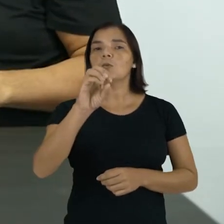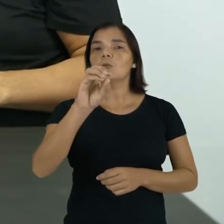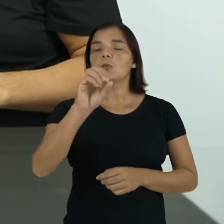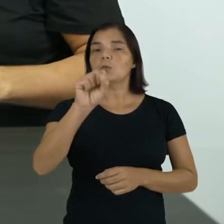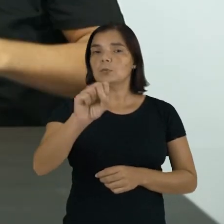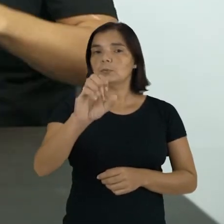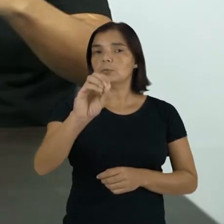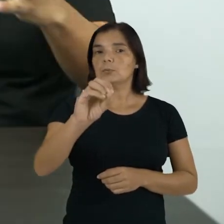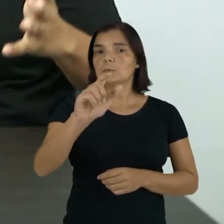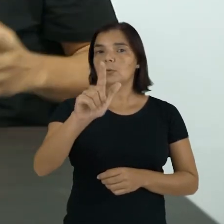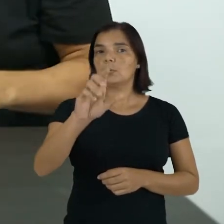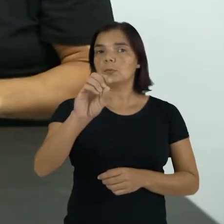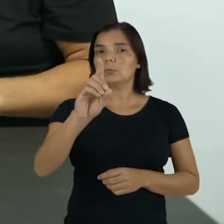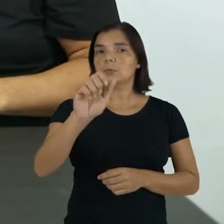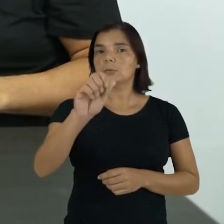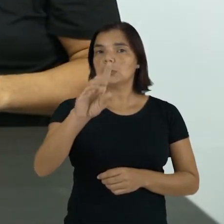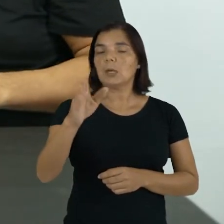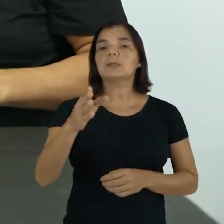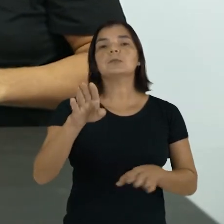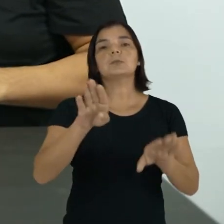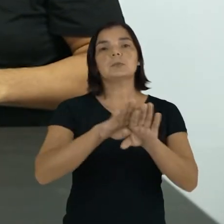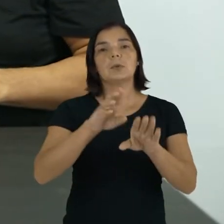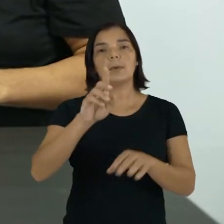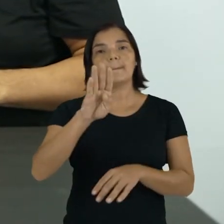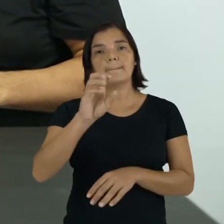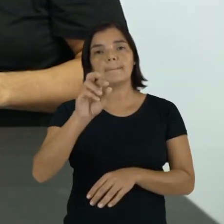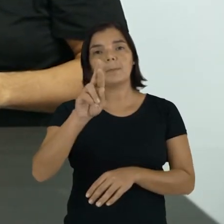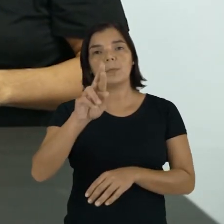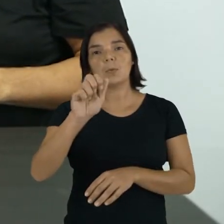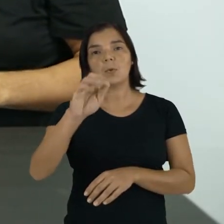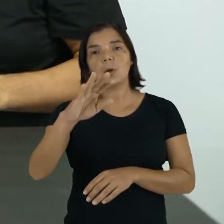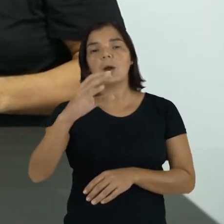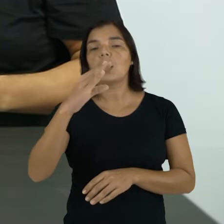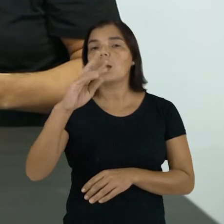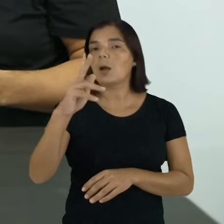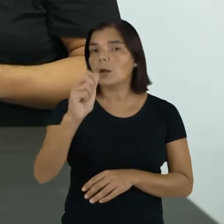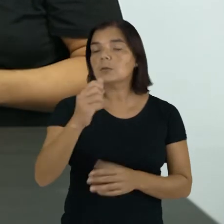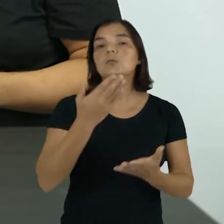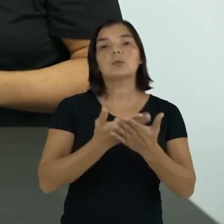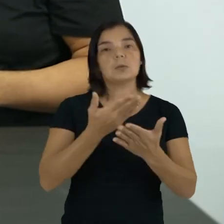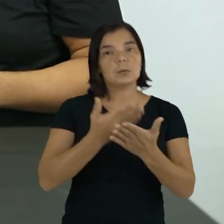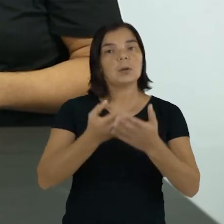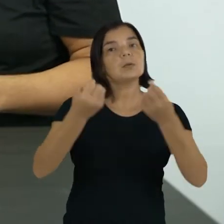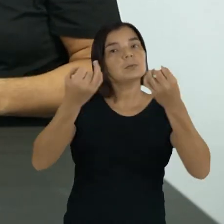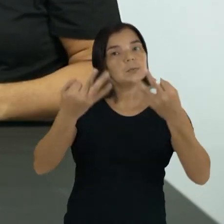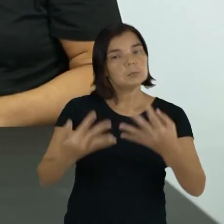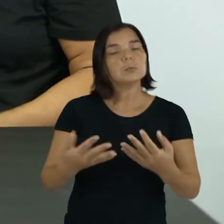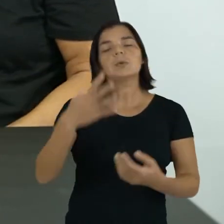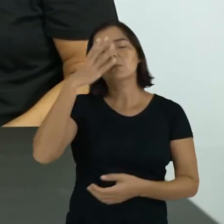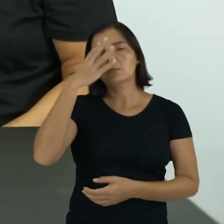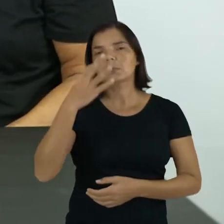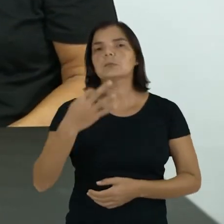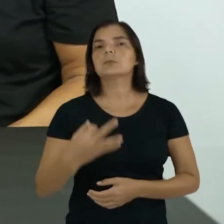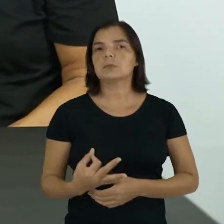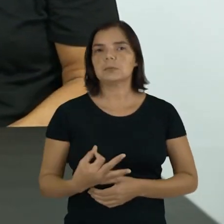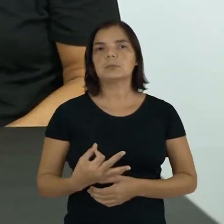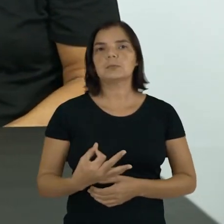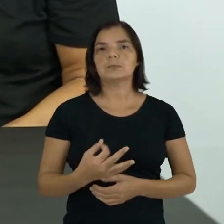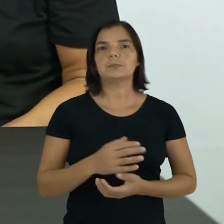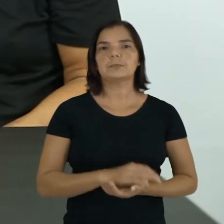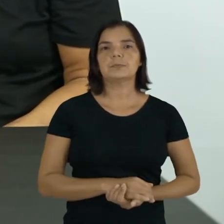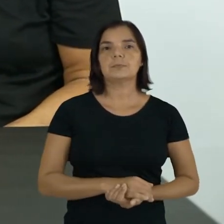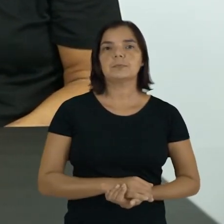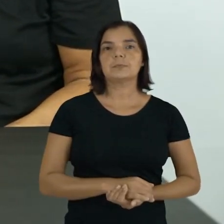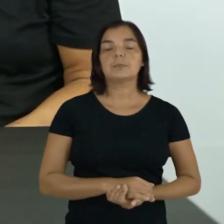seringueiro? Provavelmente vocês já ouviram falar. Se não ouviram falar, na aula de hoje nós vamos falar com certeza.